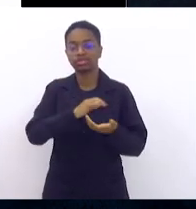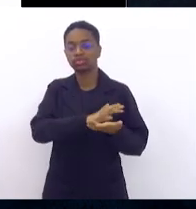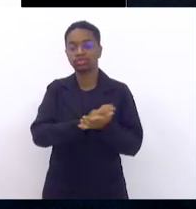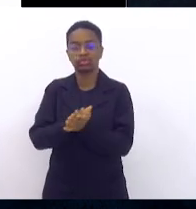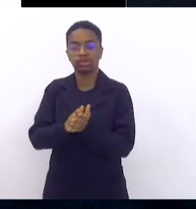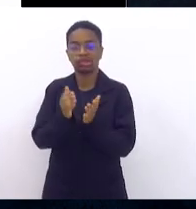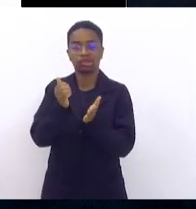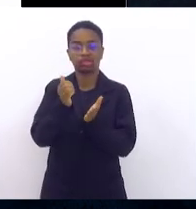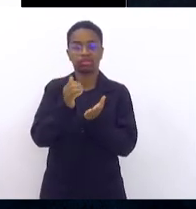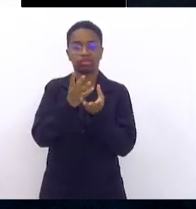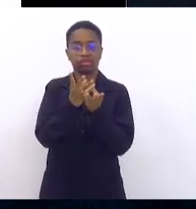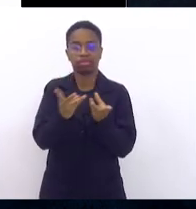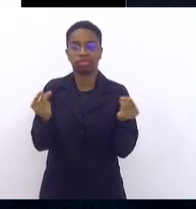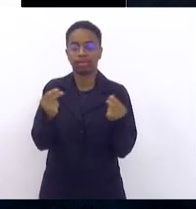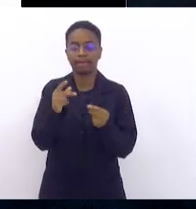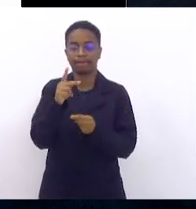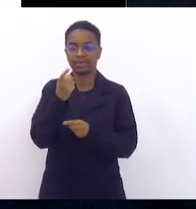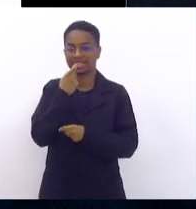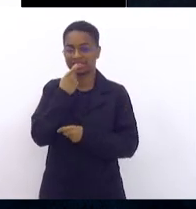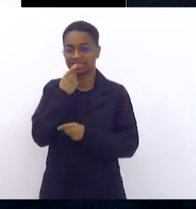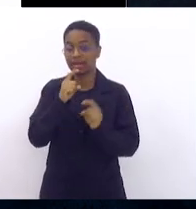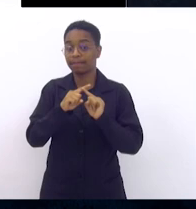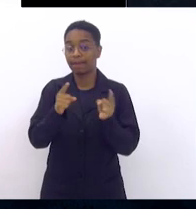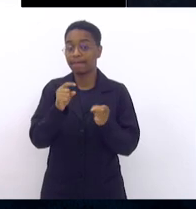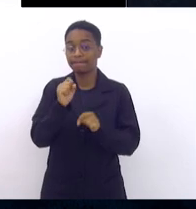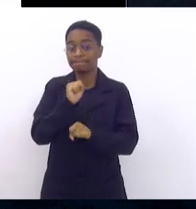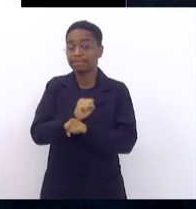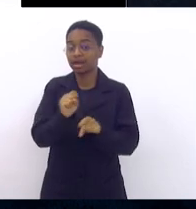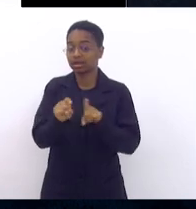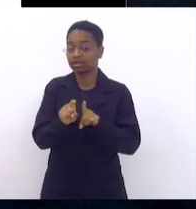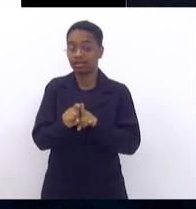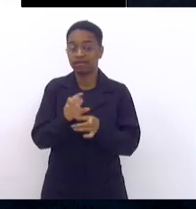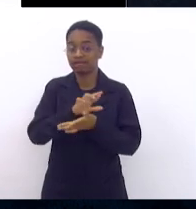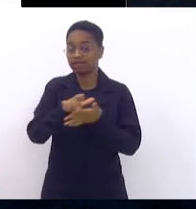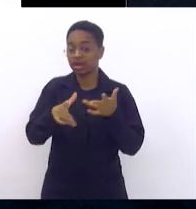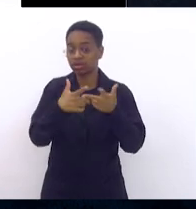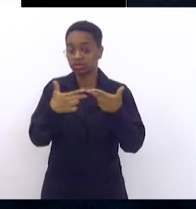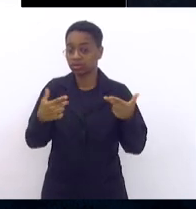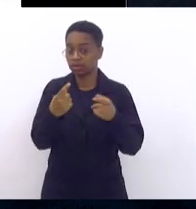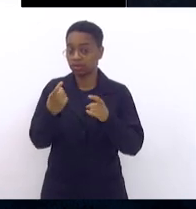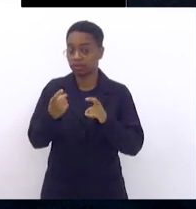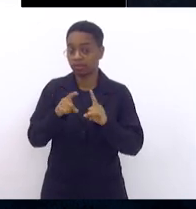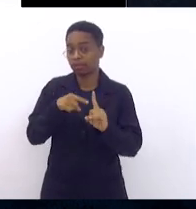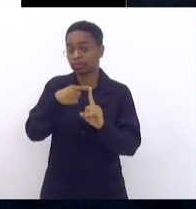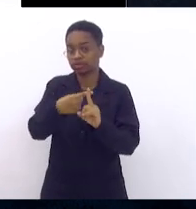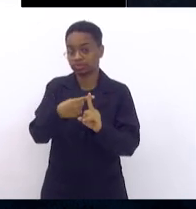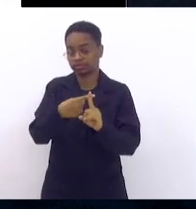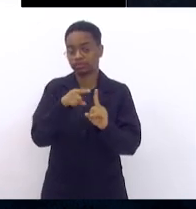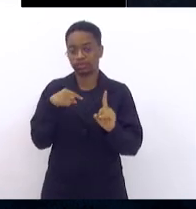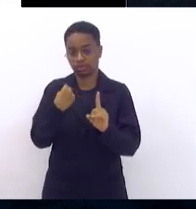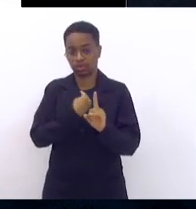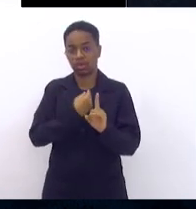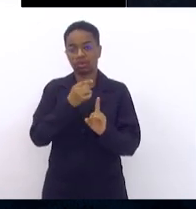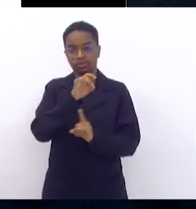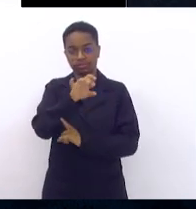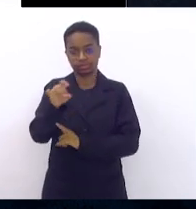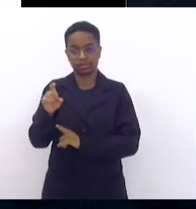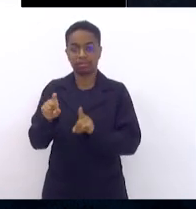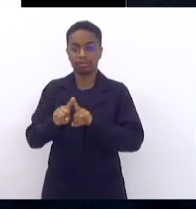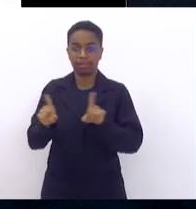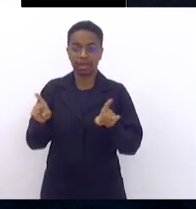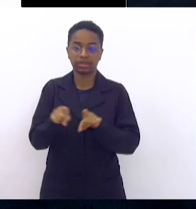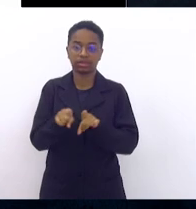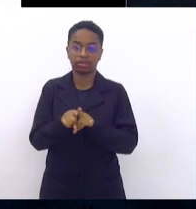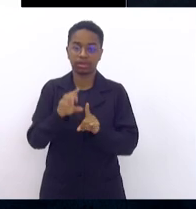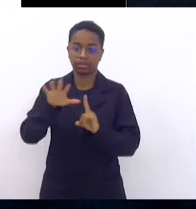o plástico a gente deixa de ter várias vários benefícios tanto nosso né na pessoa física mas também para o próprio meio